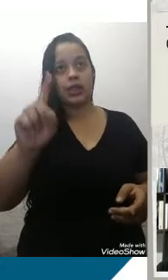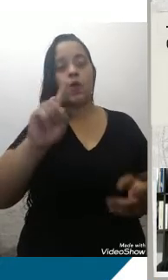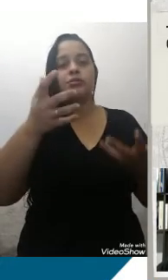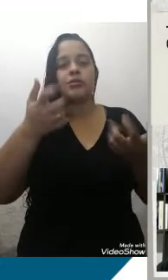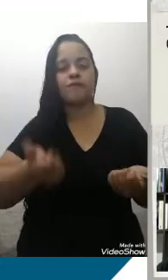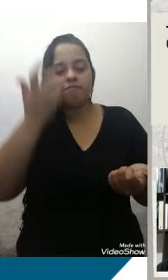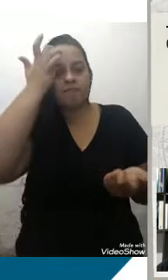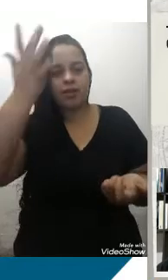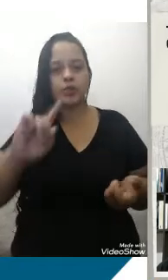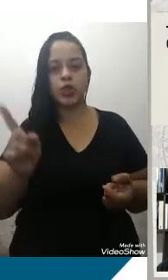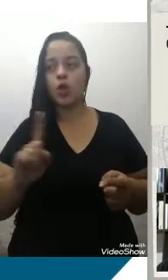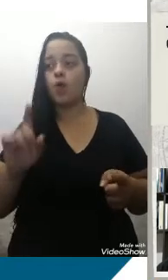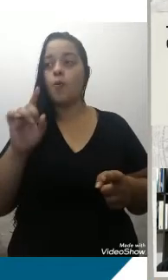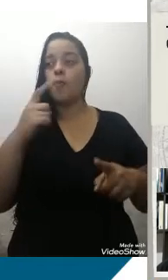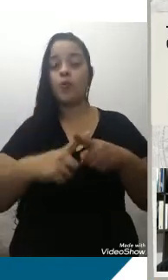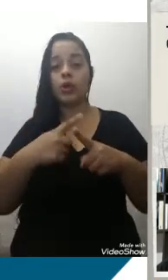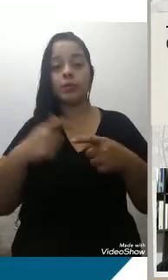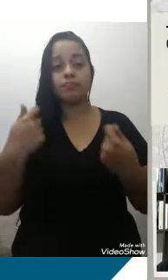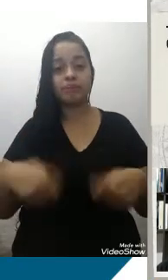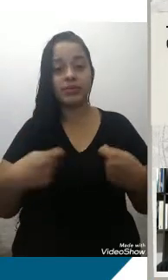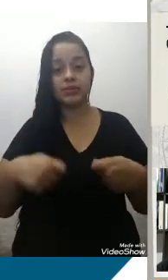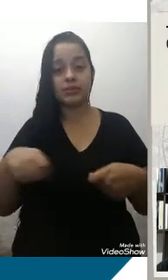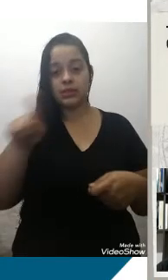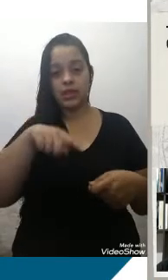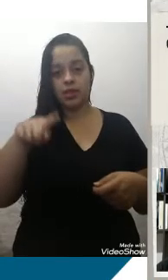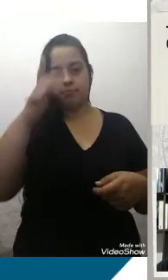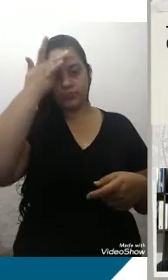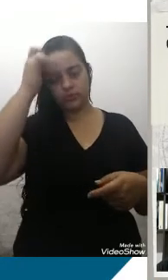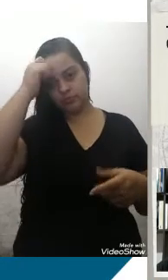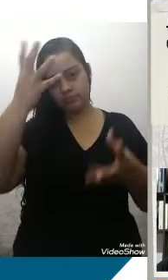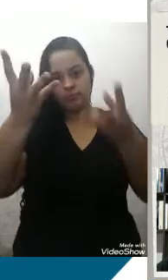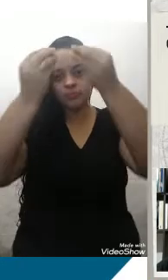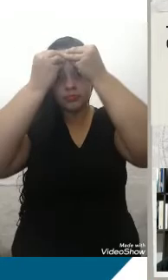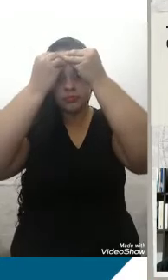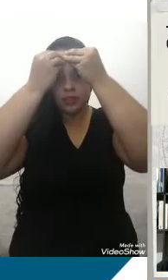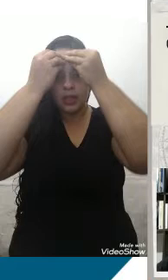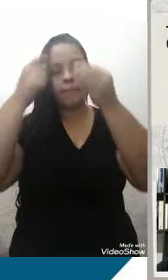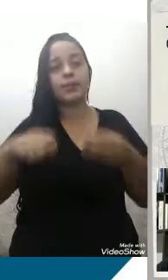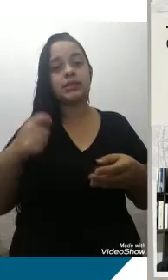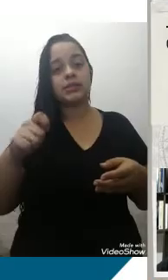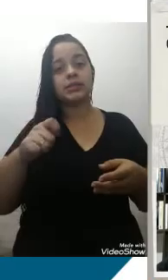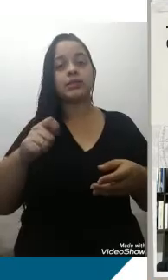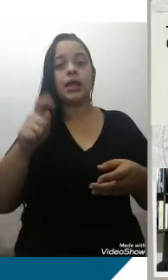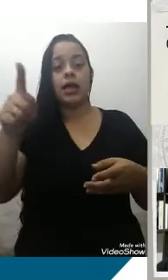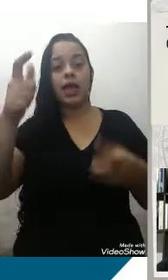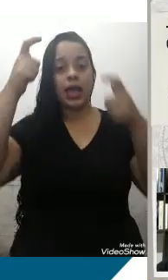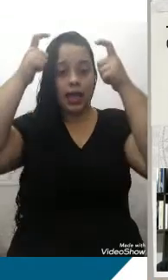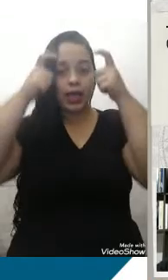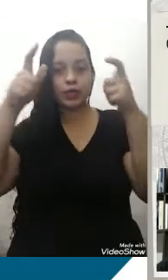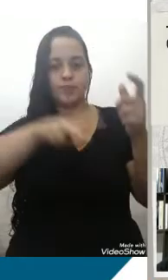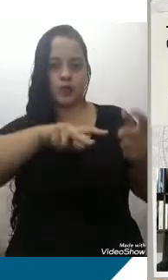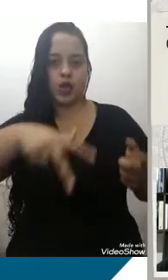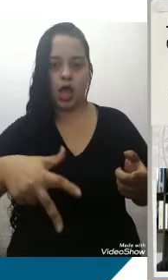possível através da assimilação que os congoleses fizeram em relação ao rei de Portugal. Isso mesmo, o rei